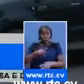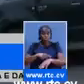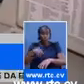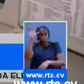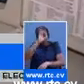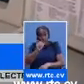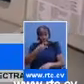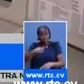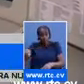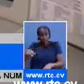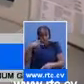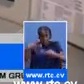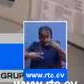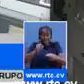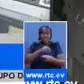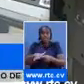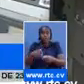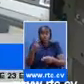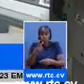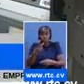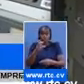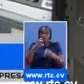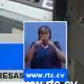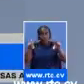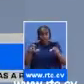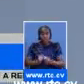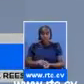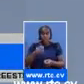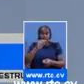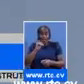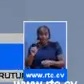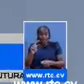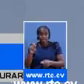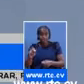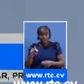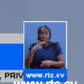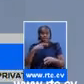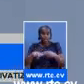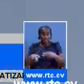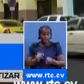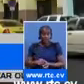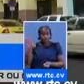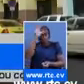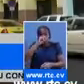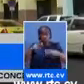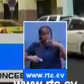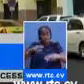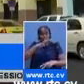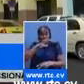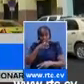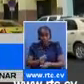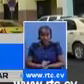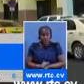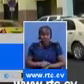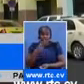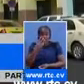mandou avaliar as ações de duas empresas, ASA e Eletra, o ministro das Finanças garantiu que das três